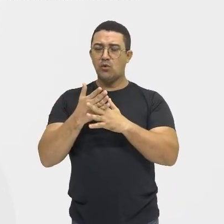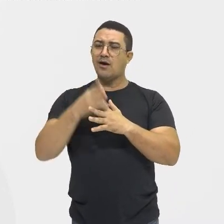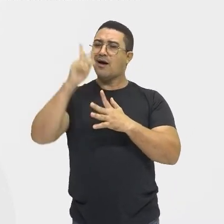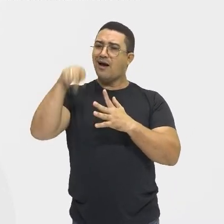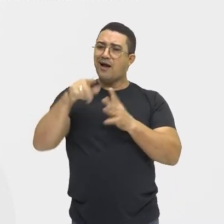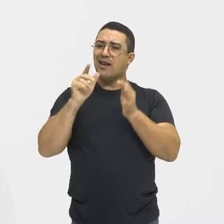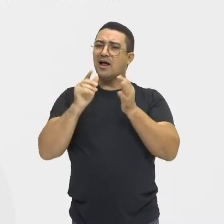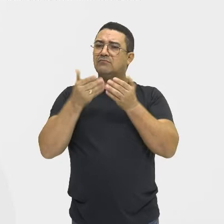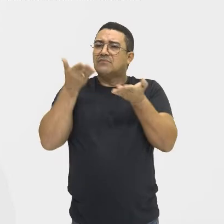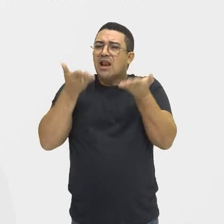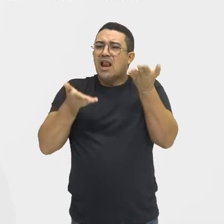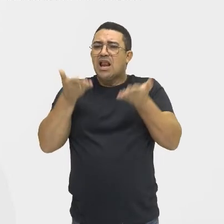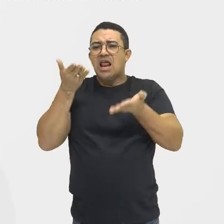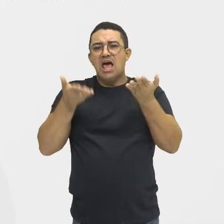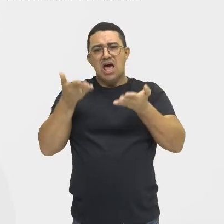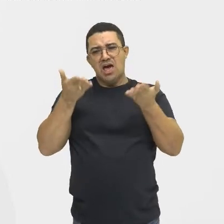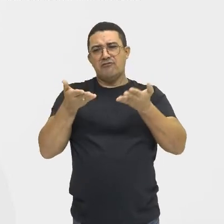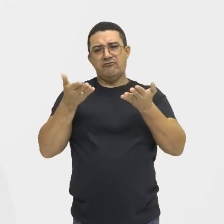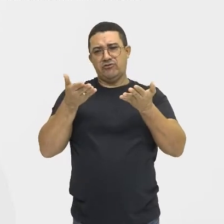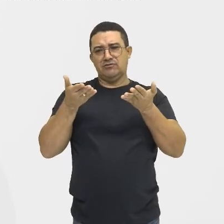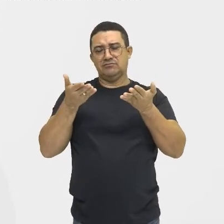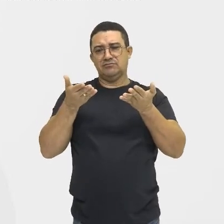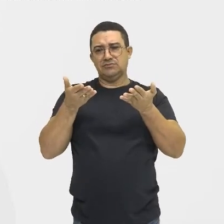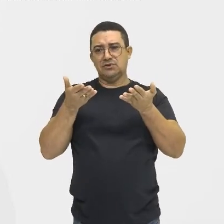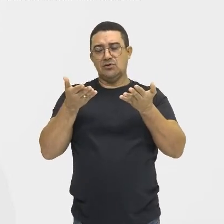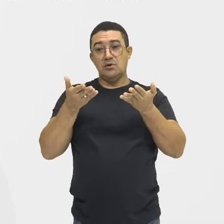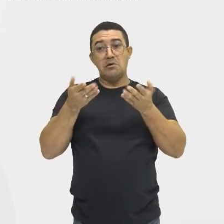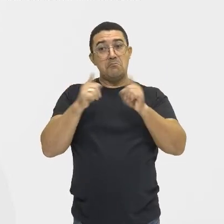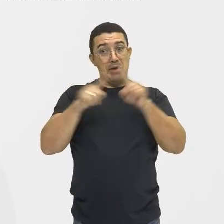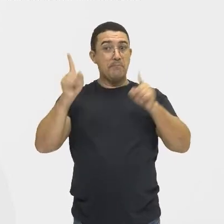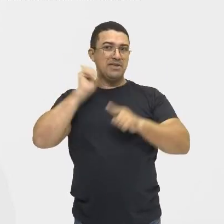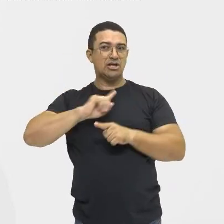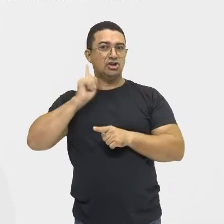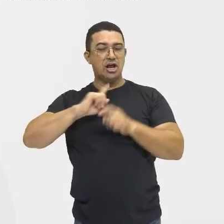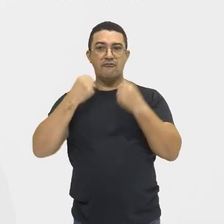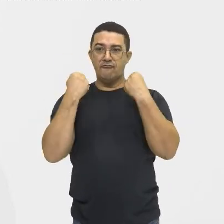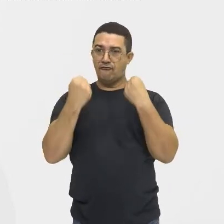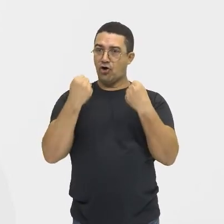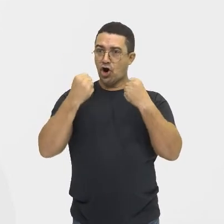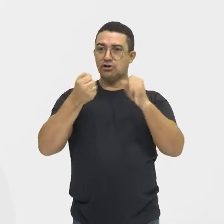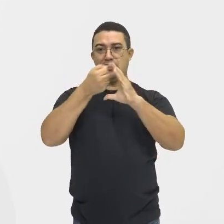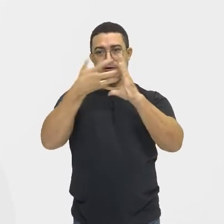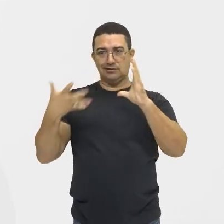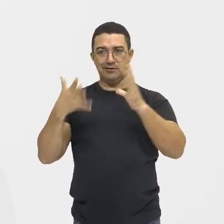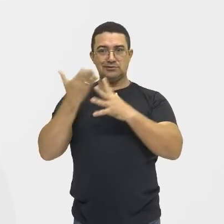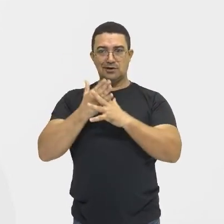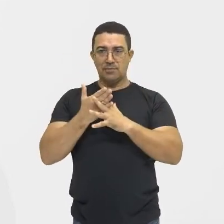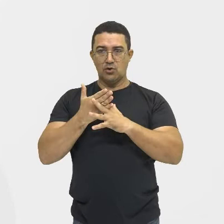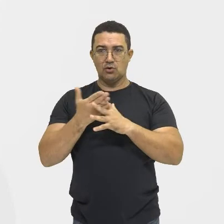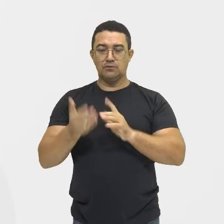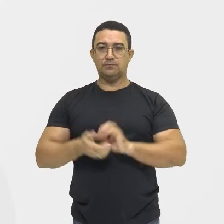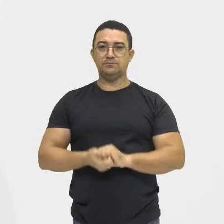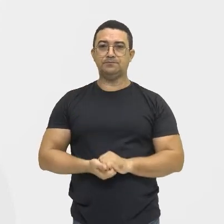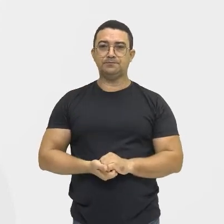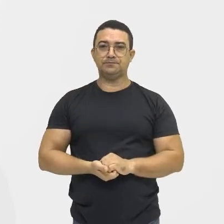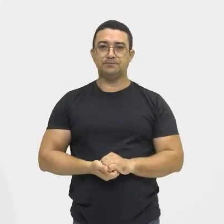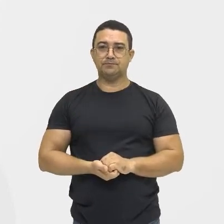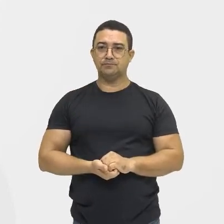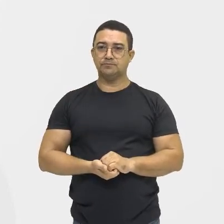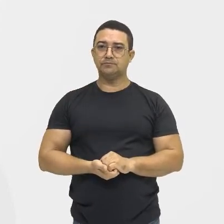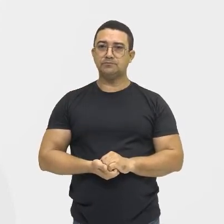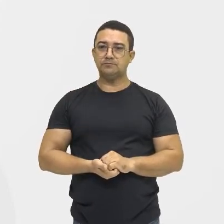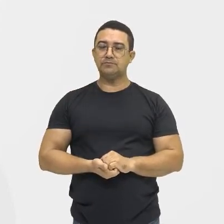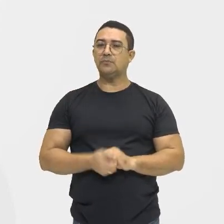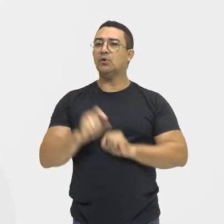leve, não tão forte como aconteceu em Minas Gerais. Continuando, o ponto culminante da integração